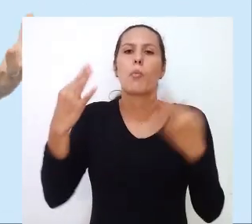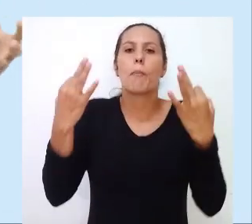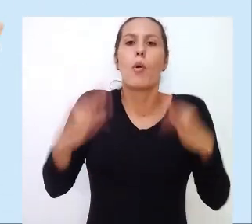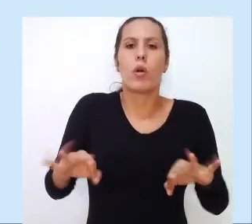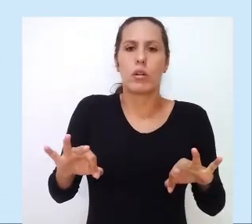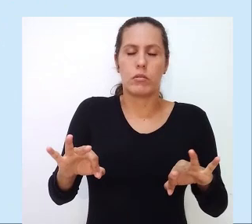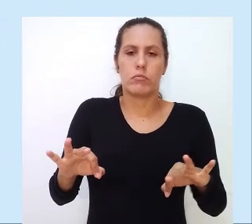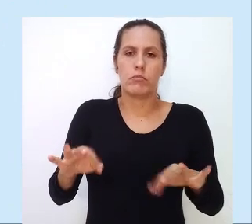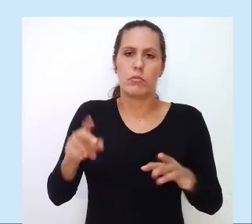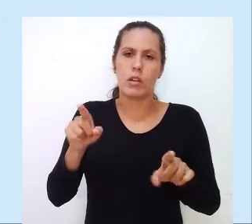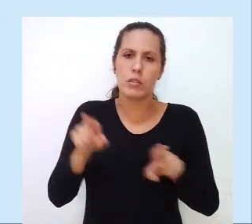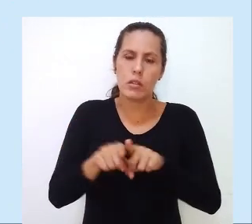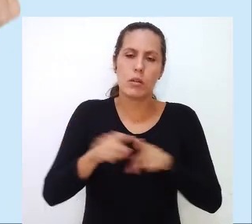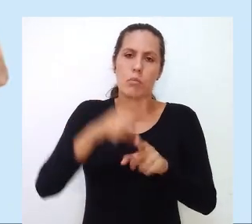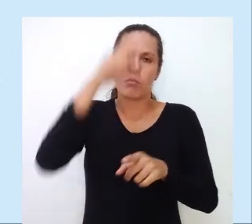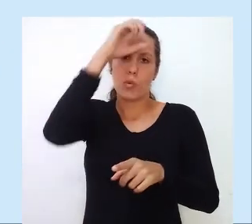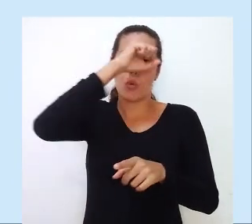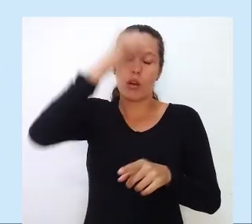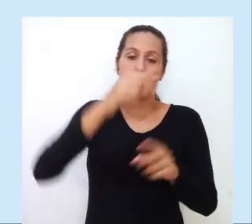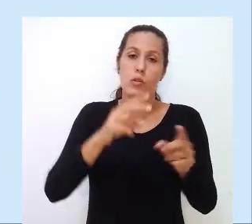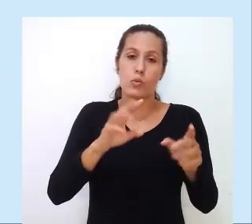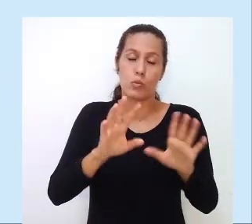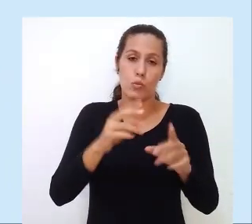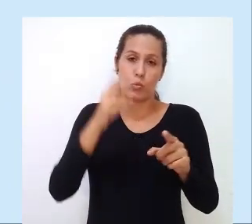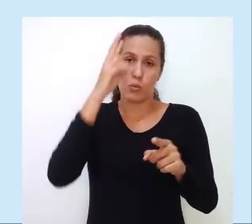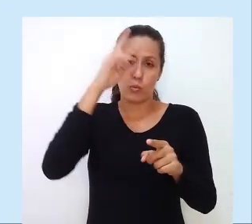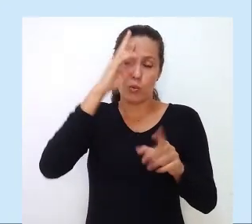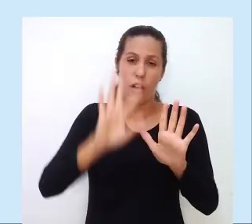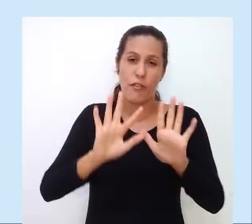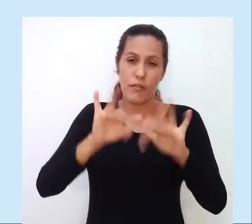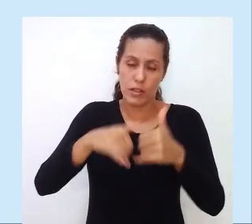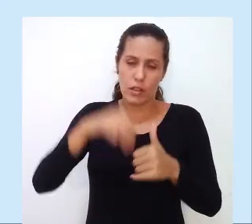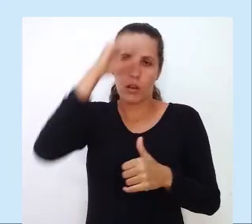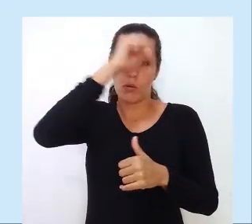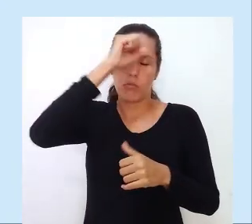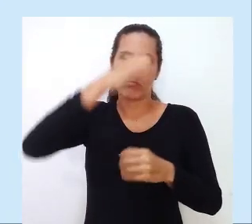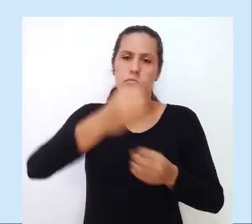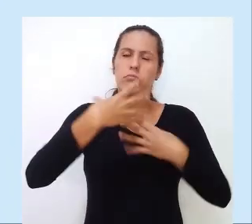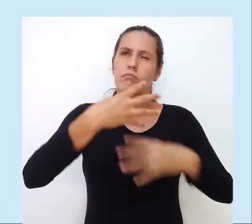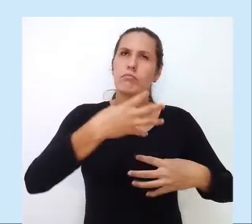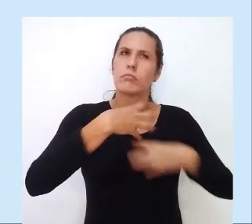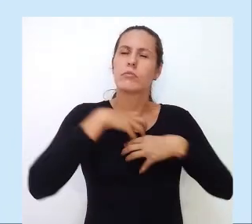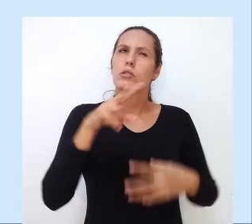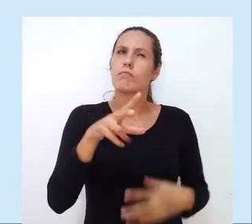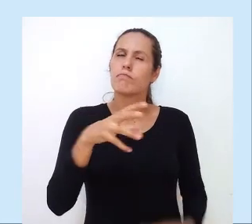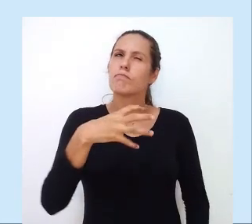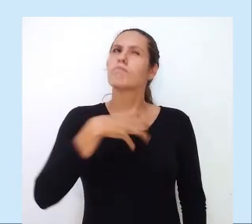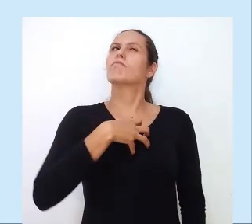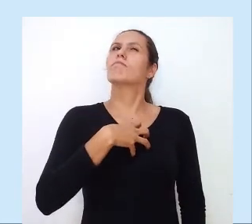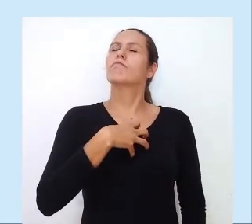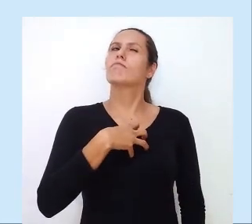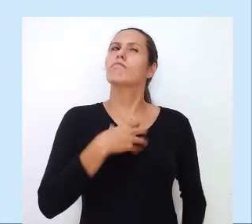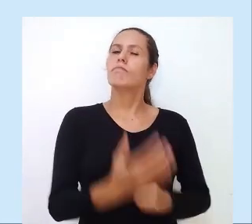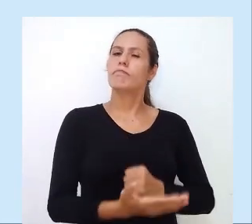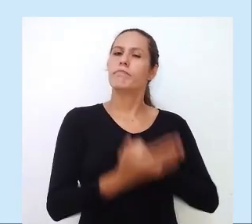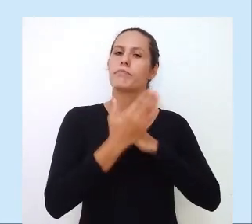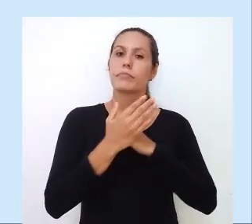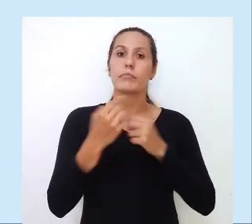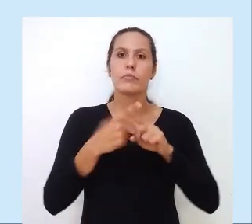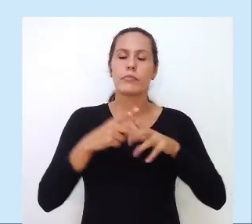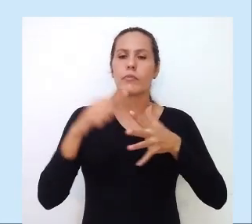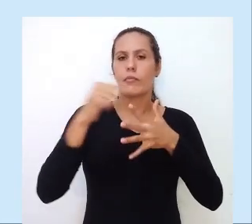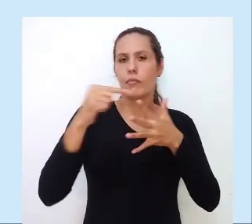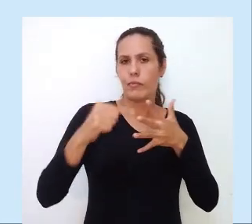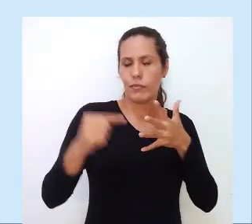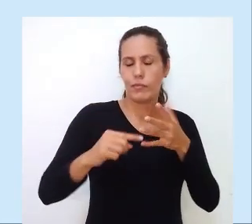da história, sempre tem uma lição para dar ao espectador no final daquela história. Só que permeada